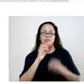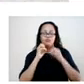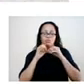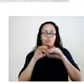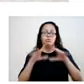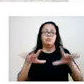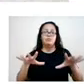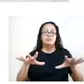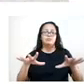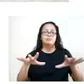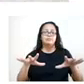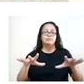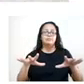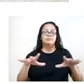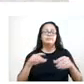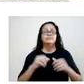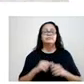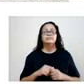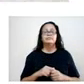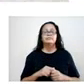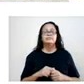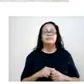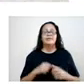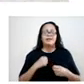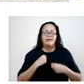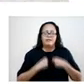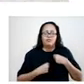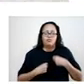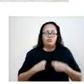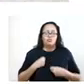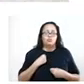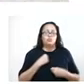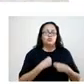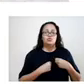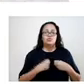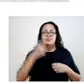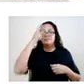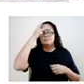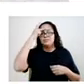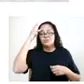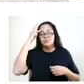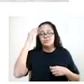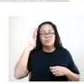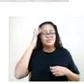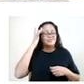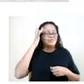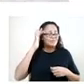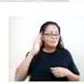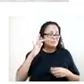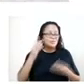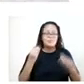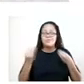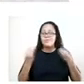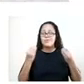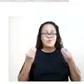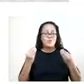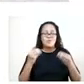contaminação disseminou, espalhou a angústia. Então as pessoas não sabiam como acontecia a contaminação naquela